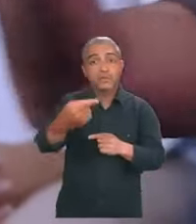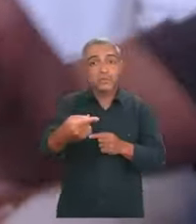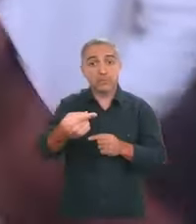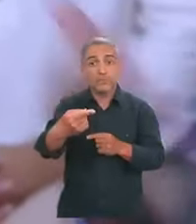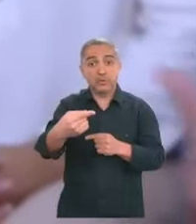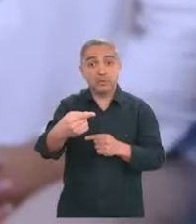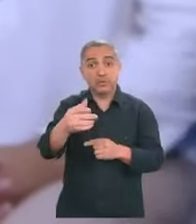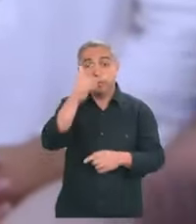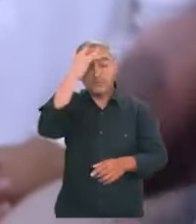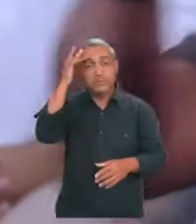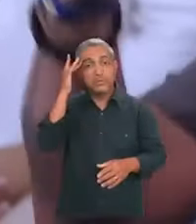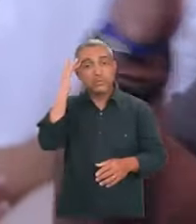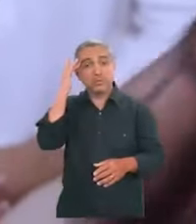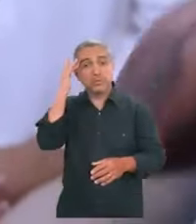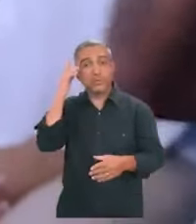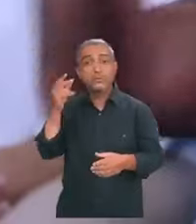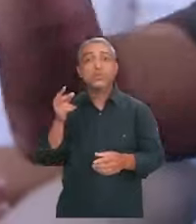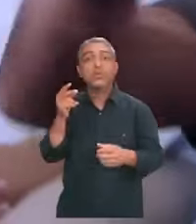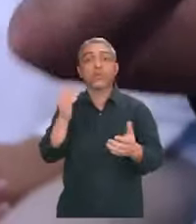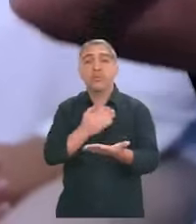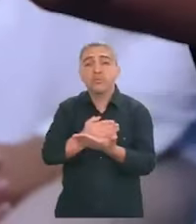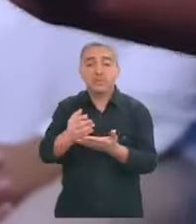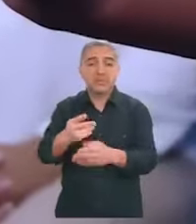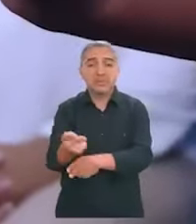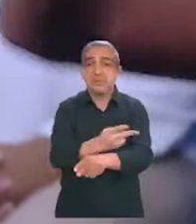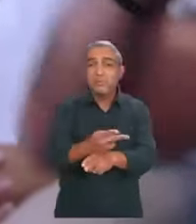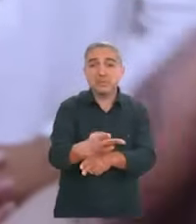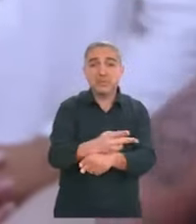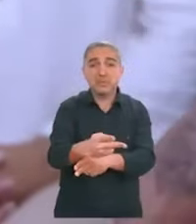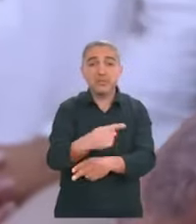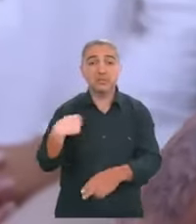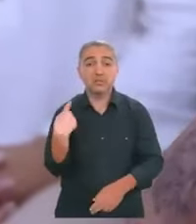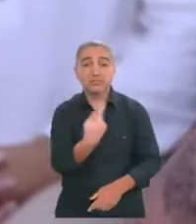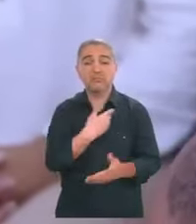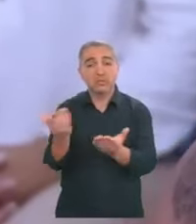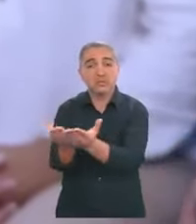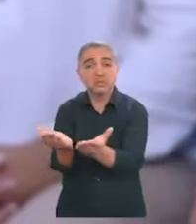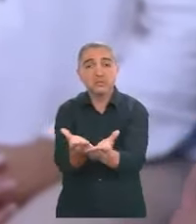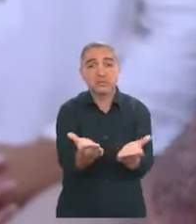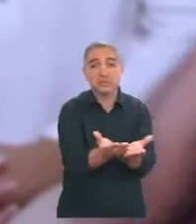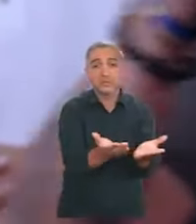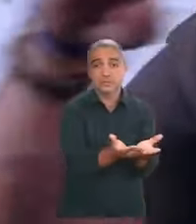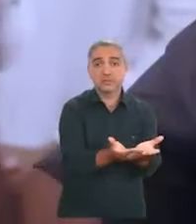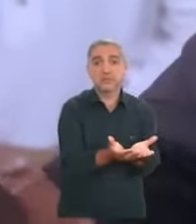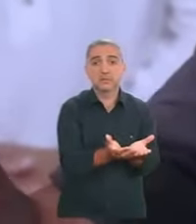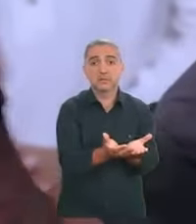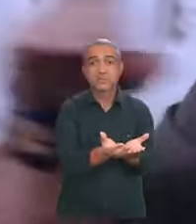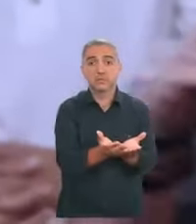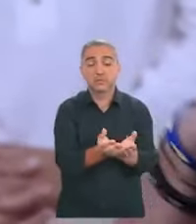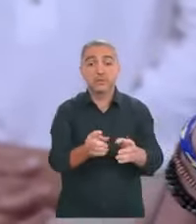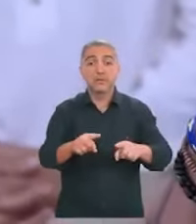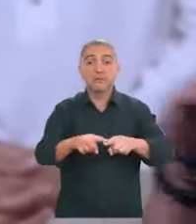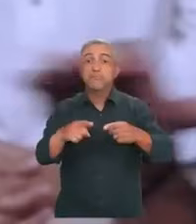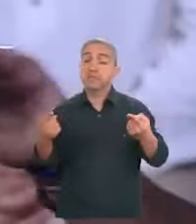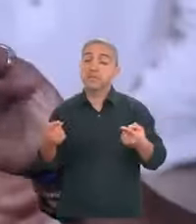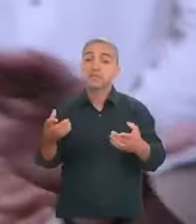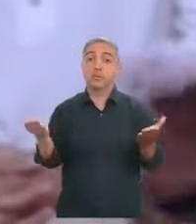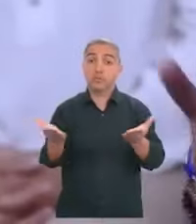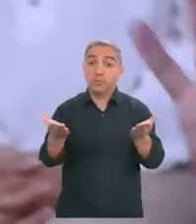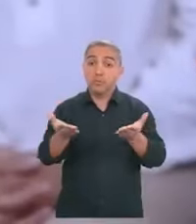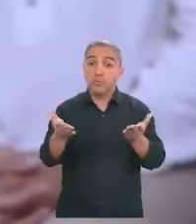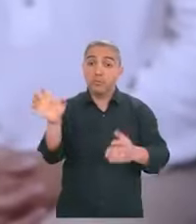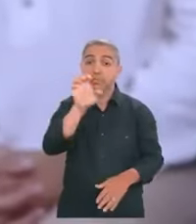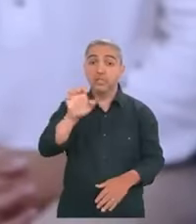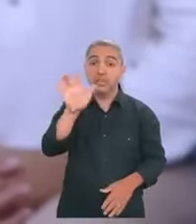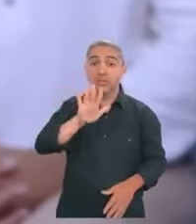né? Inclusive no contexto europeu, norte-europeu. Mas se tratando de ceticismo, hoje isso em toda a